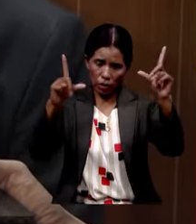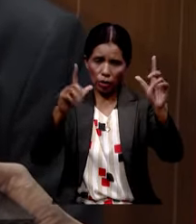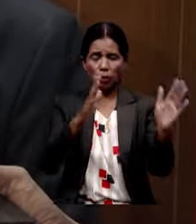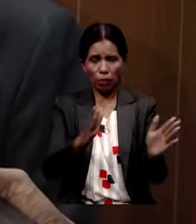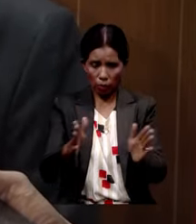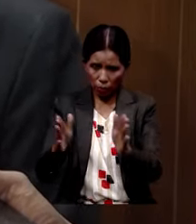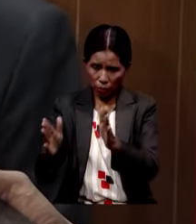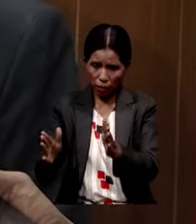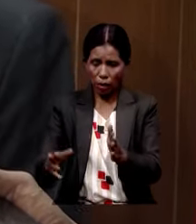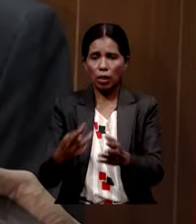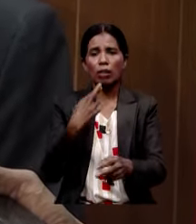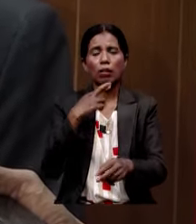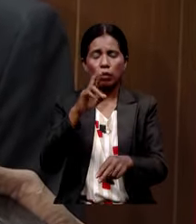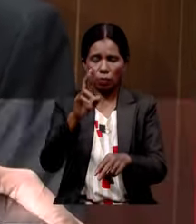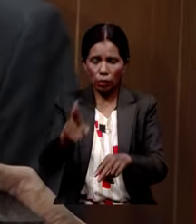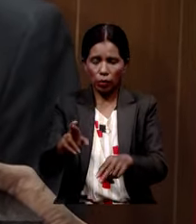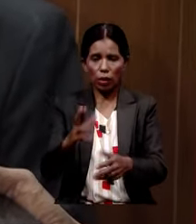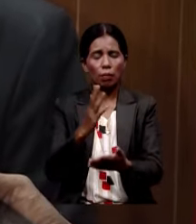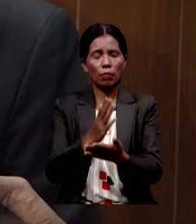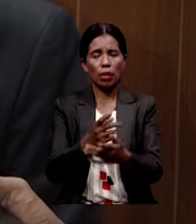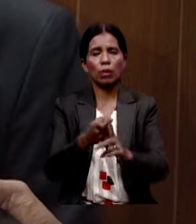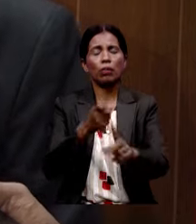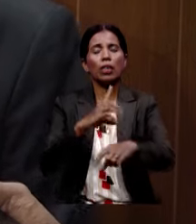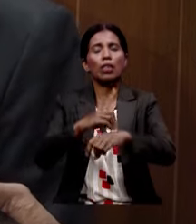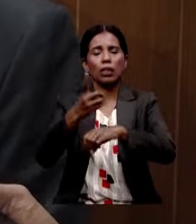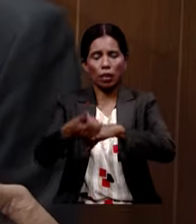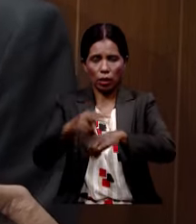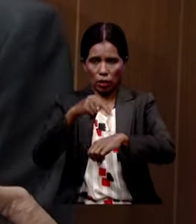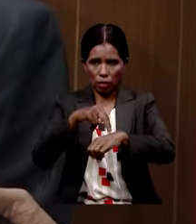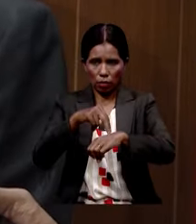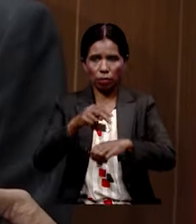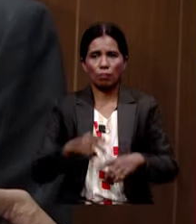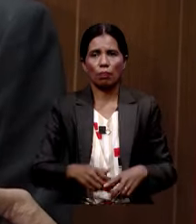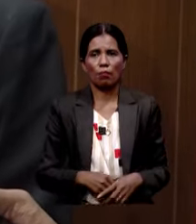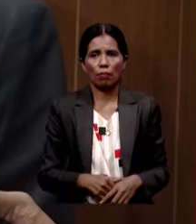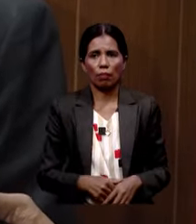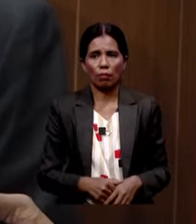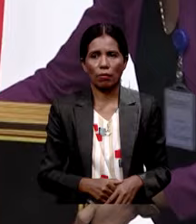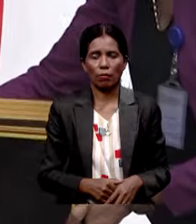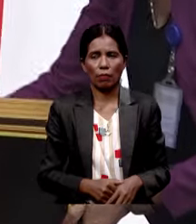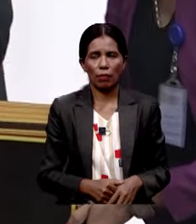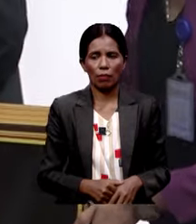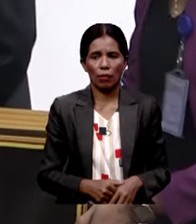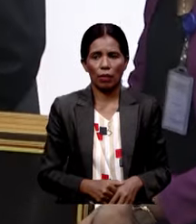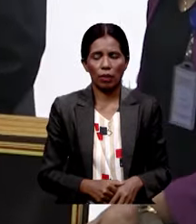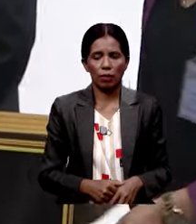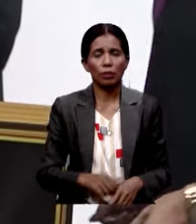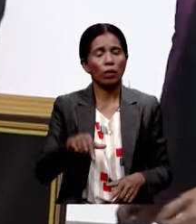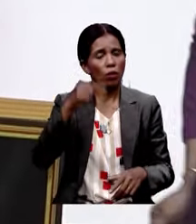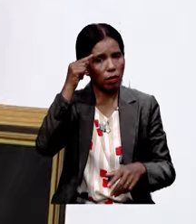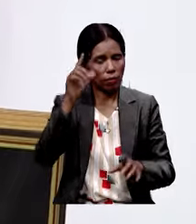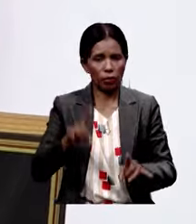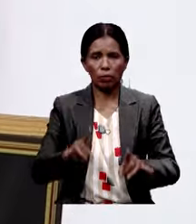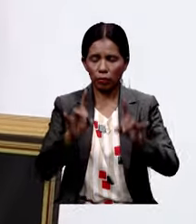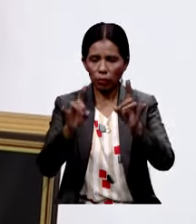no responde ba impacto cedo li husi el nino. An act in the spirit of friendship between our two countries. So. Além de ne governo Australia